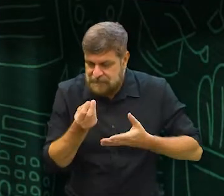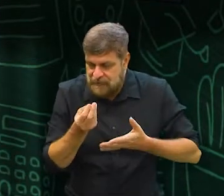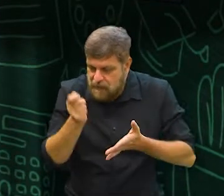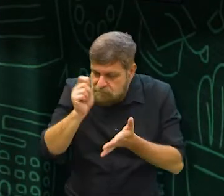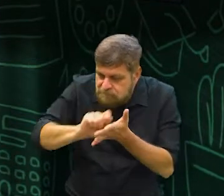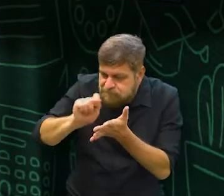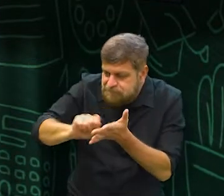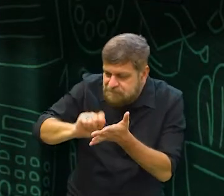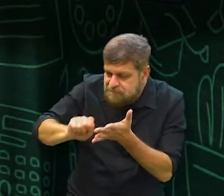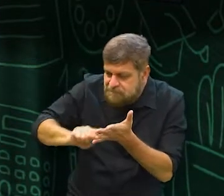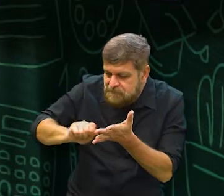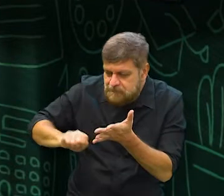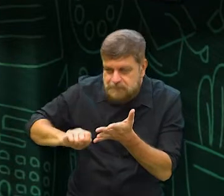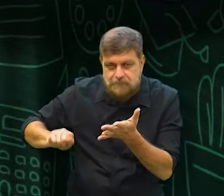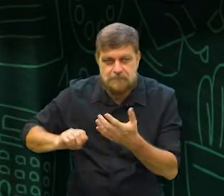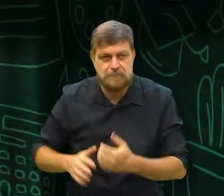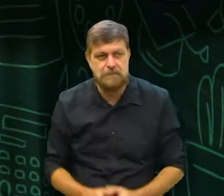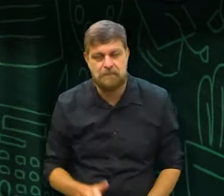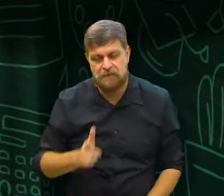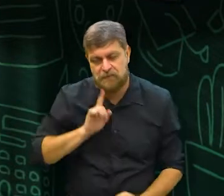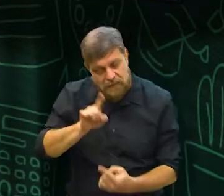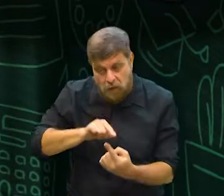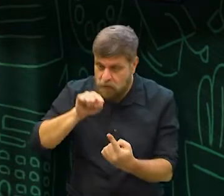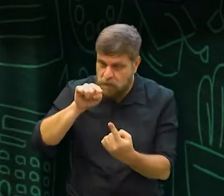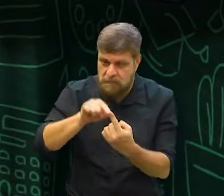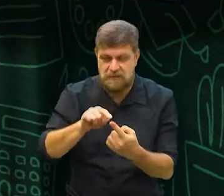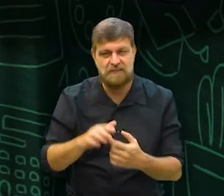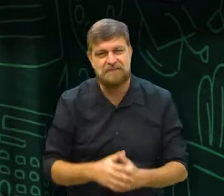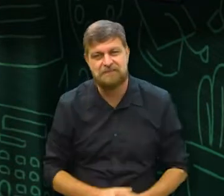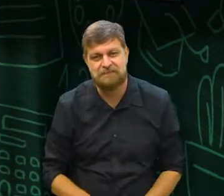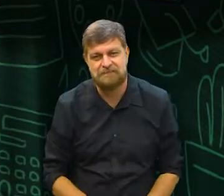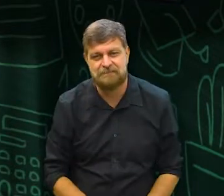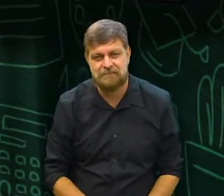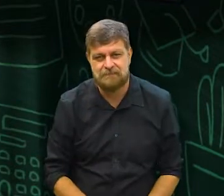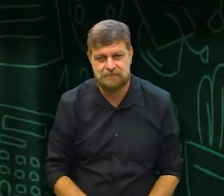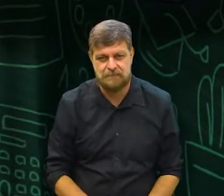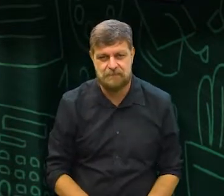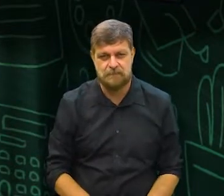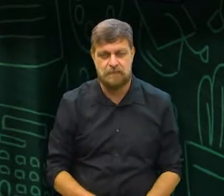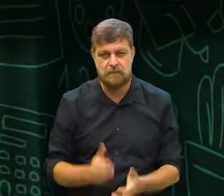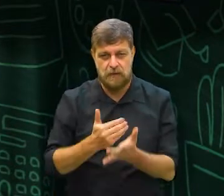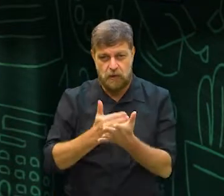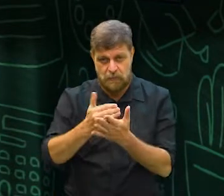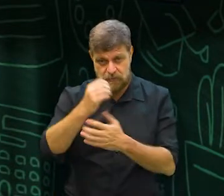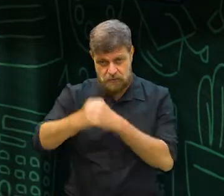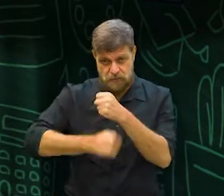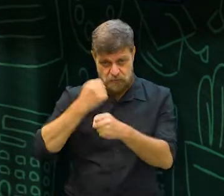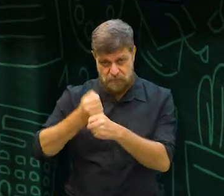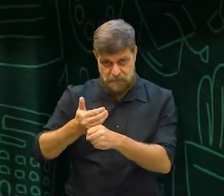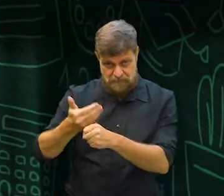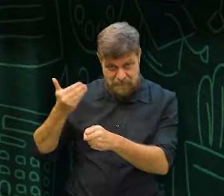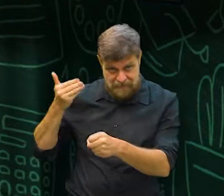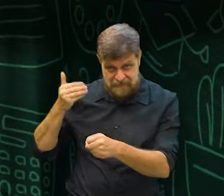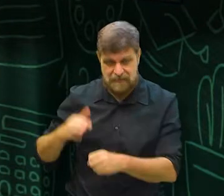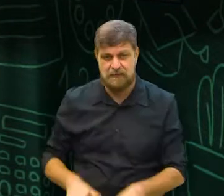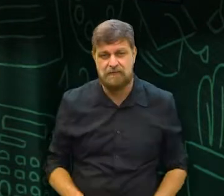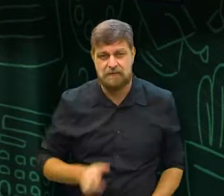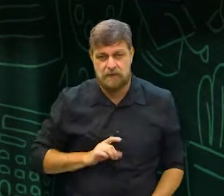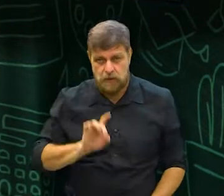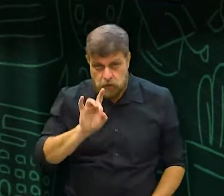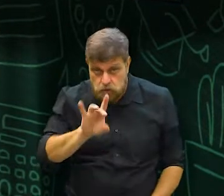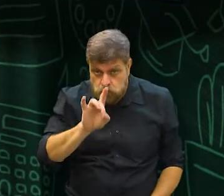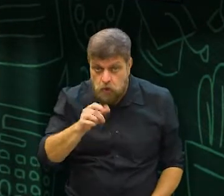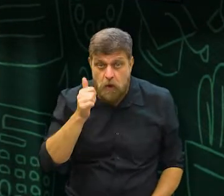que escreve, né? Então, foi nesse intuito que surgiu o projeto. Bom, ele começou no ano passado, né? E é só